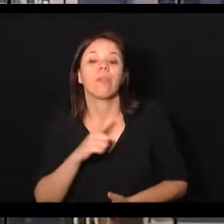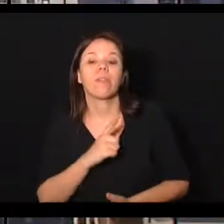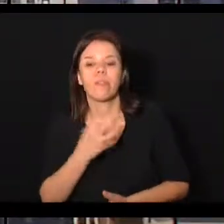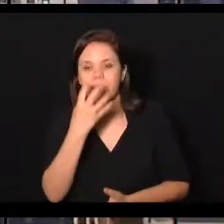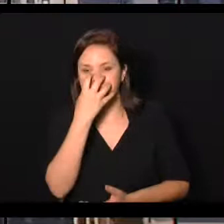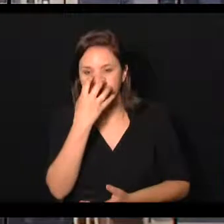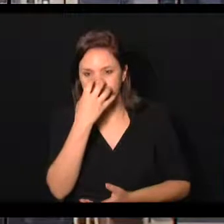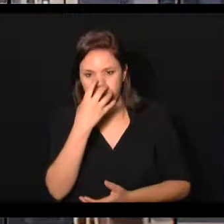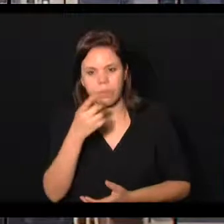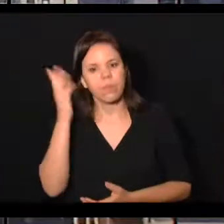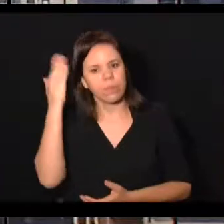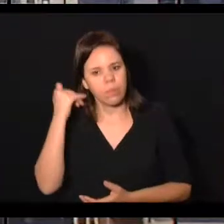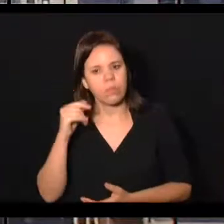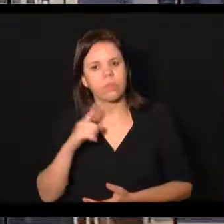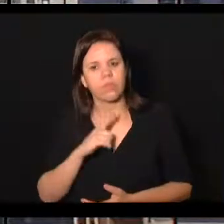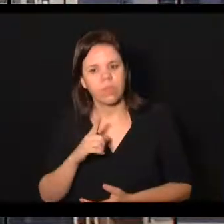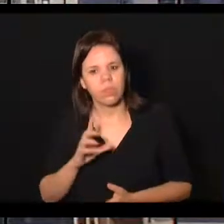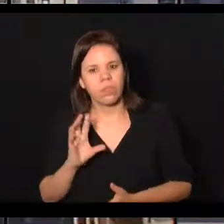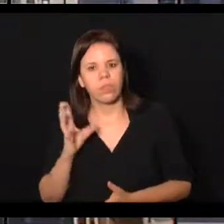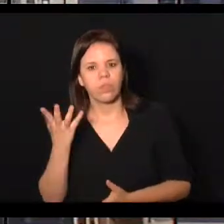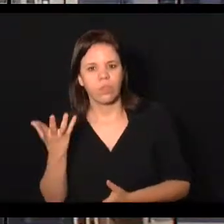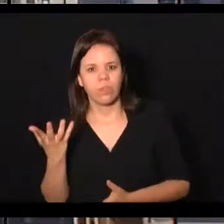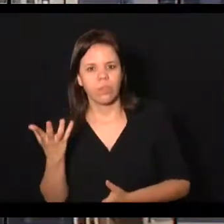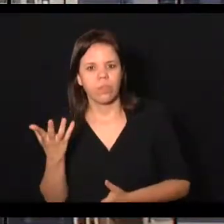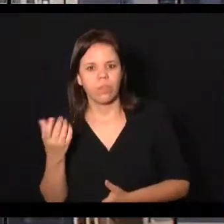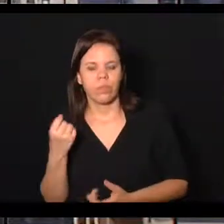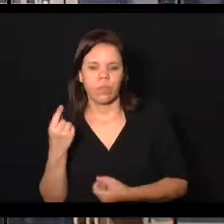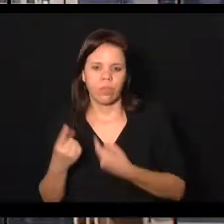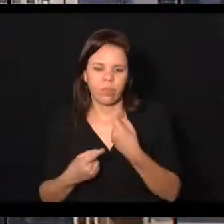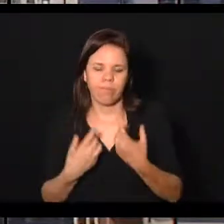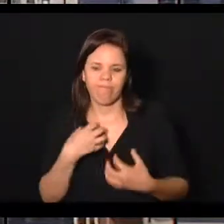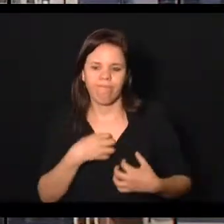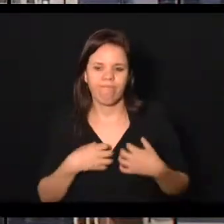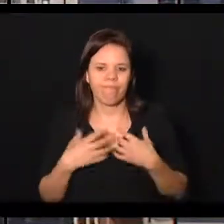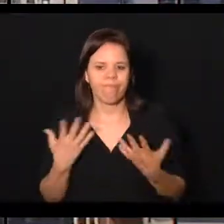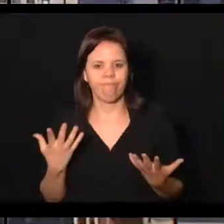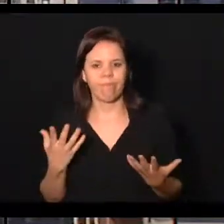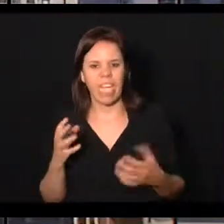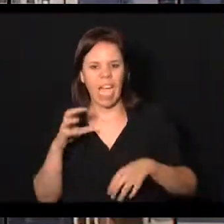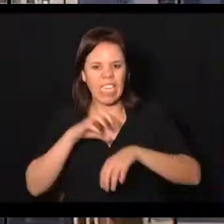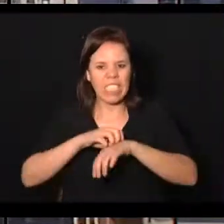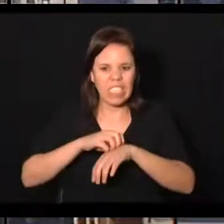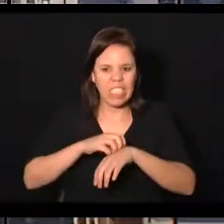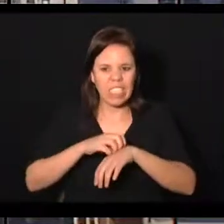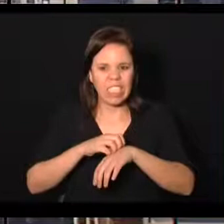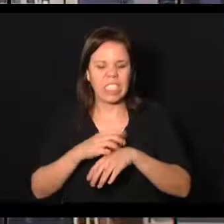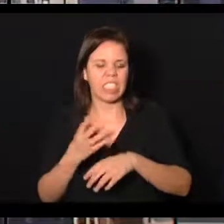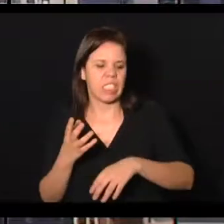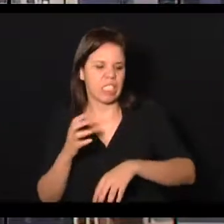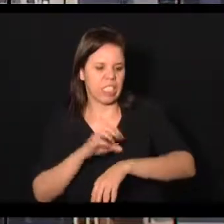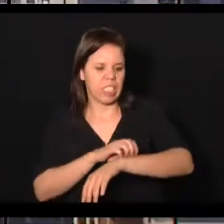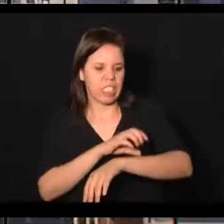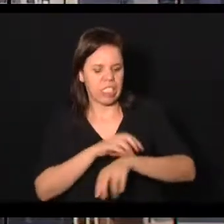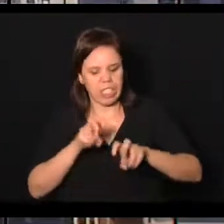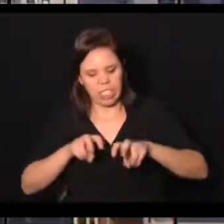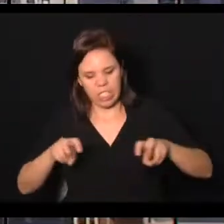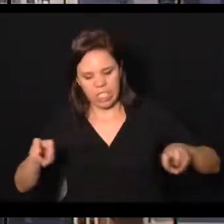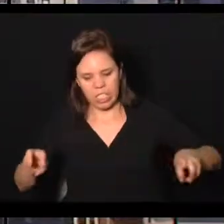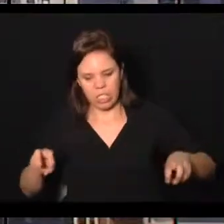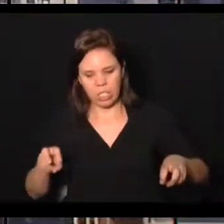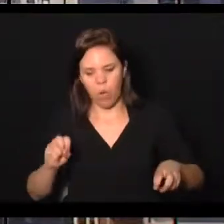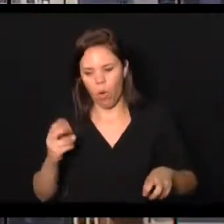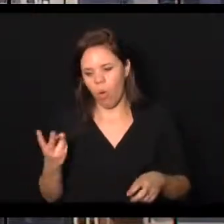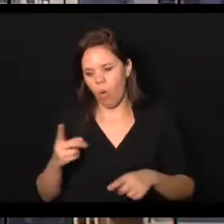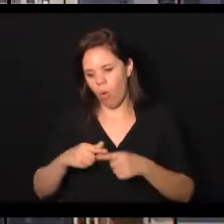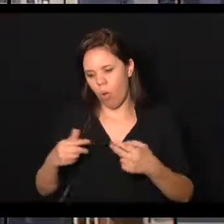com certeza já passou ou vai passar pela situação dele morder algum móvel da casa ou até alguma